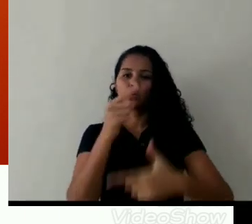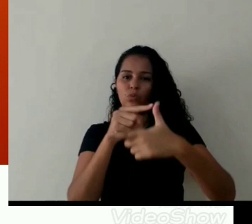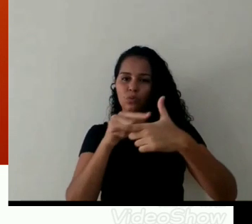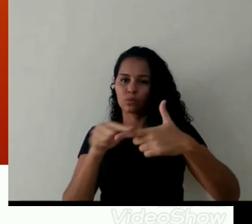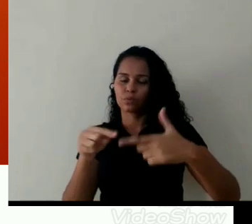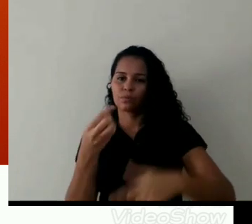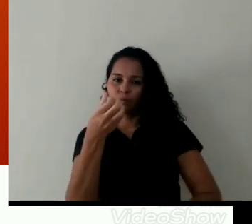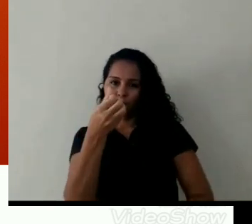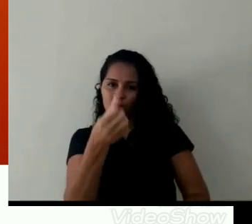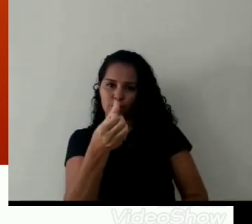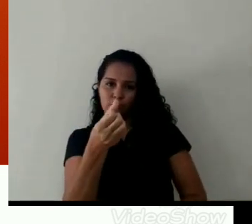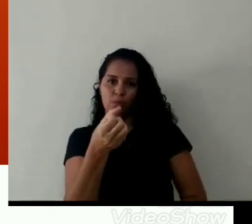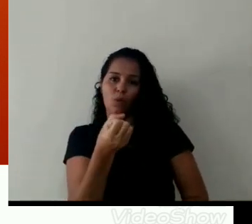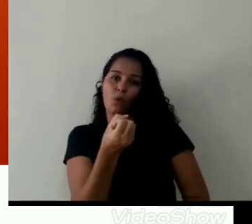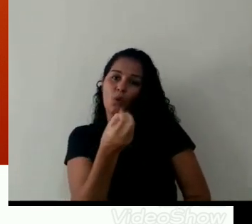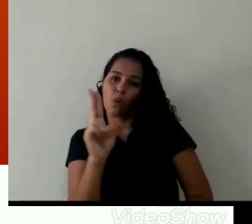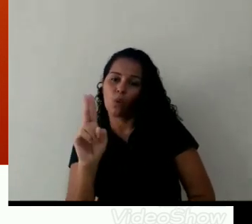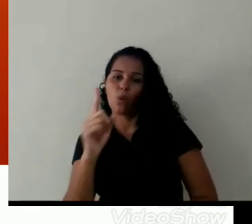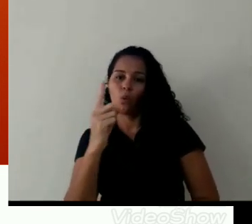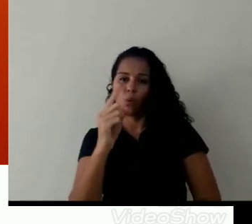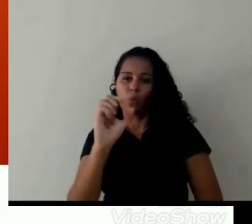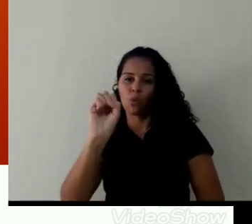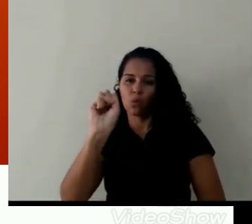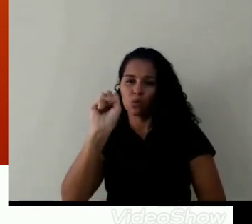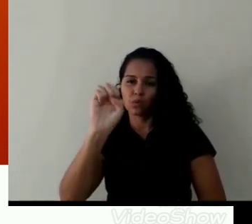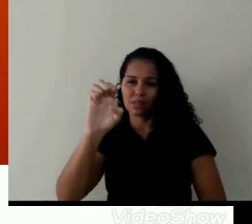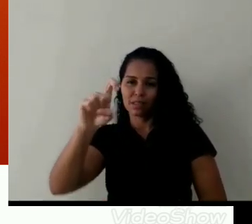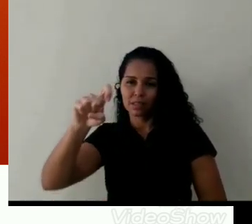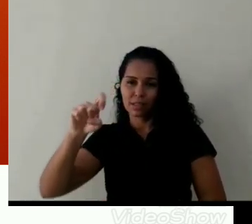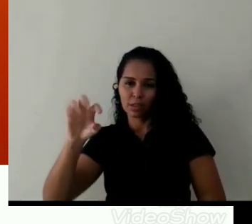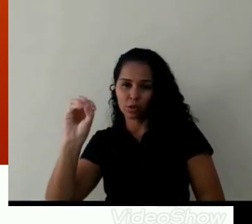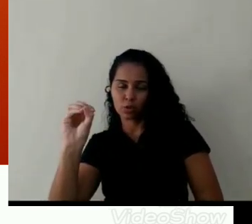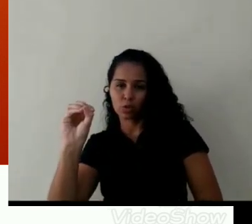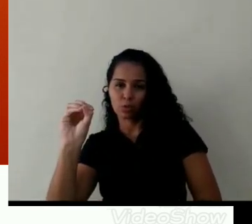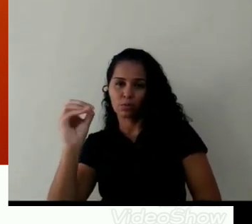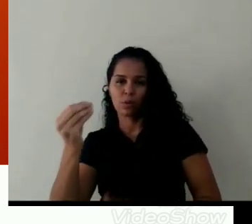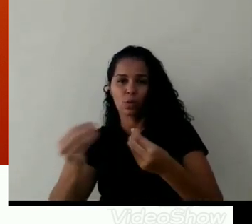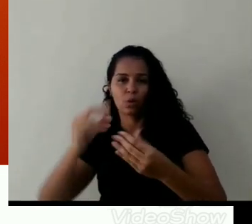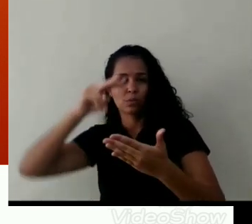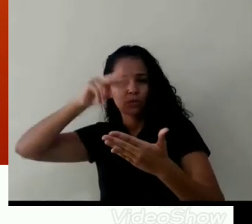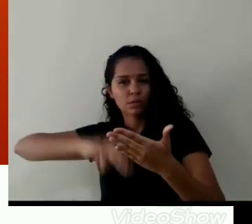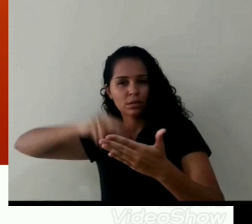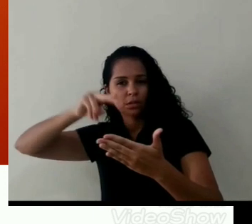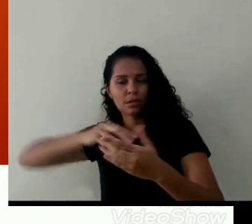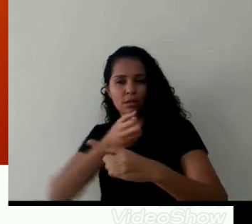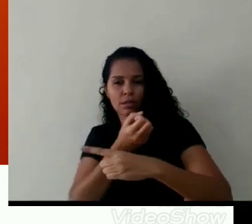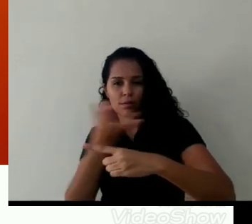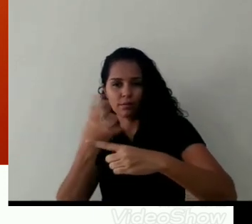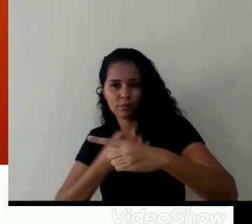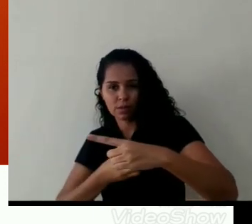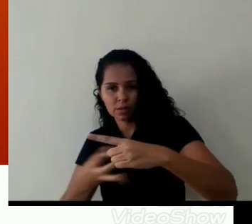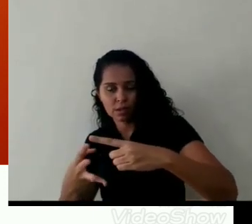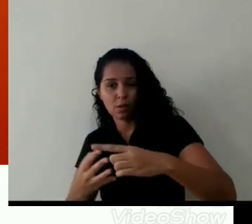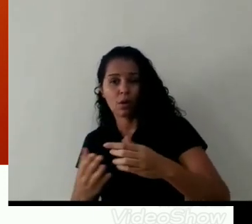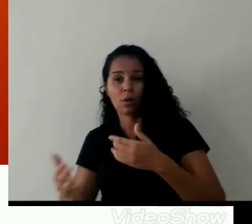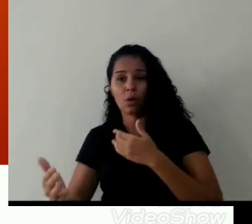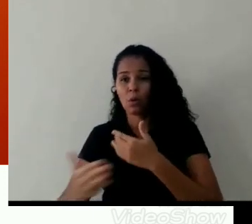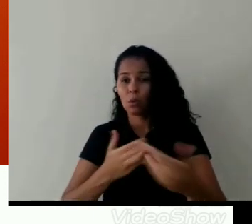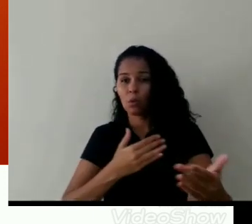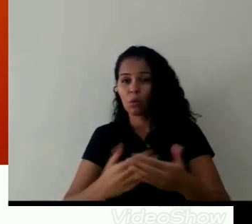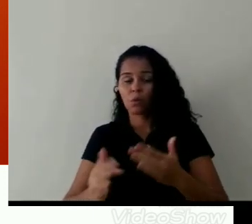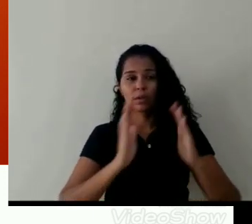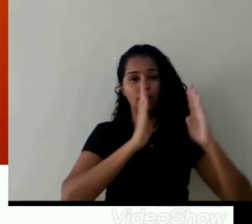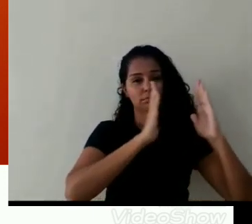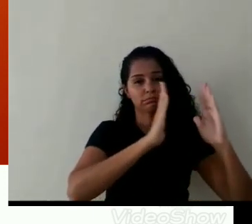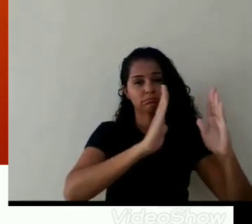fração. Qualquer das partes em que você dividiu a barra agora pode ser representada por esse